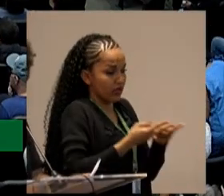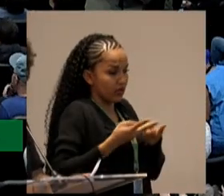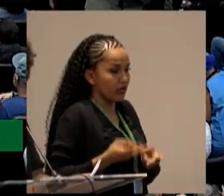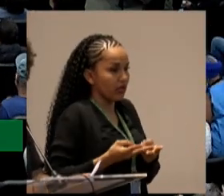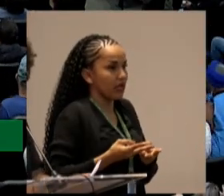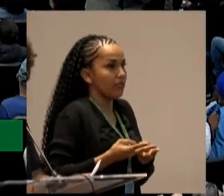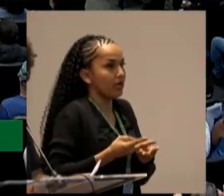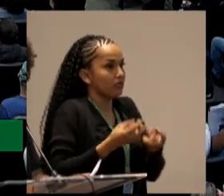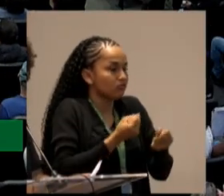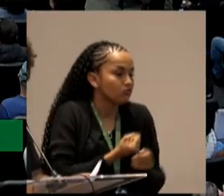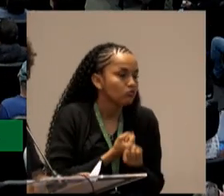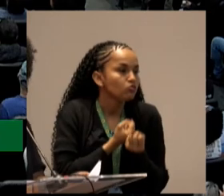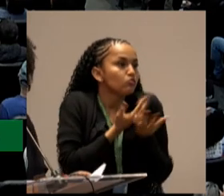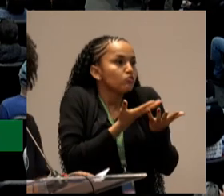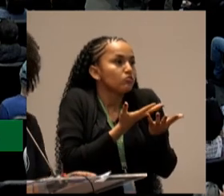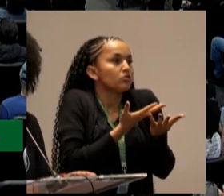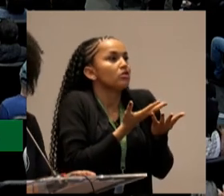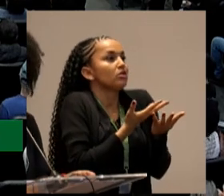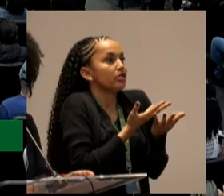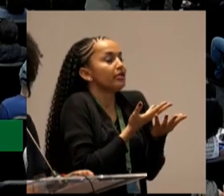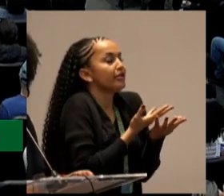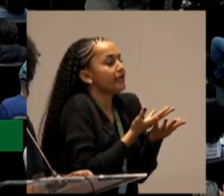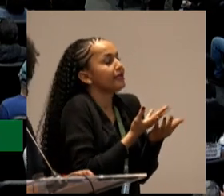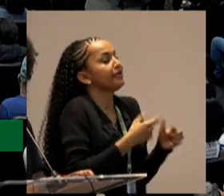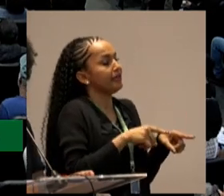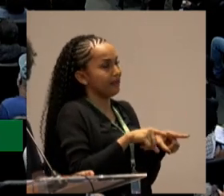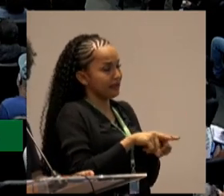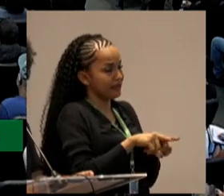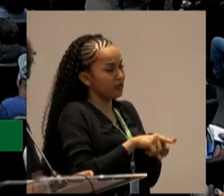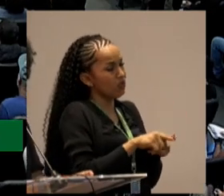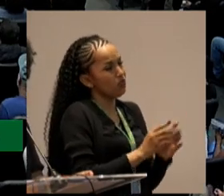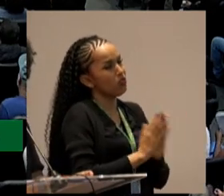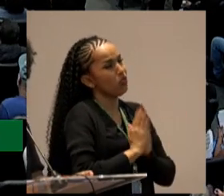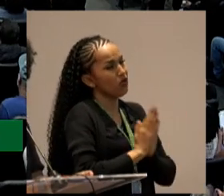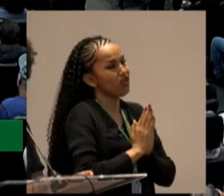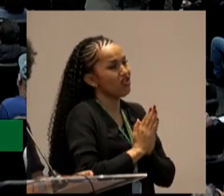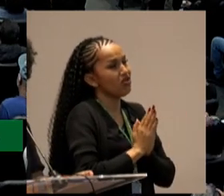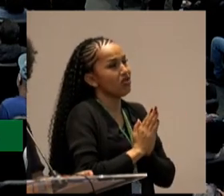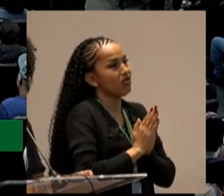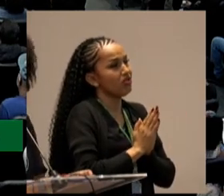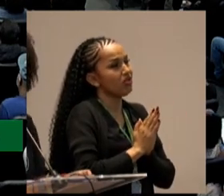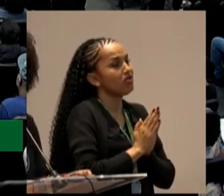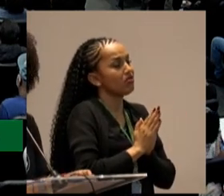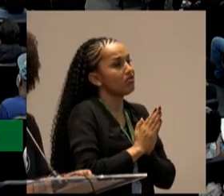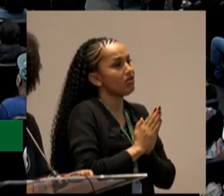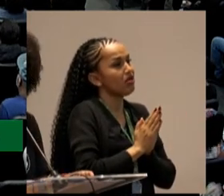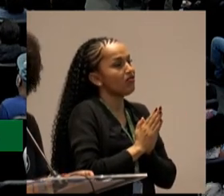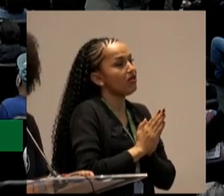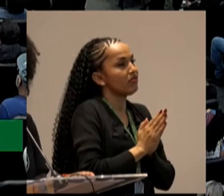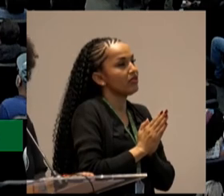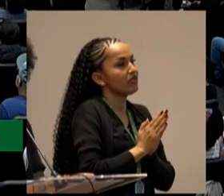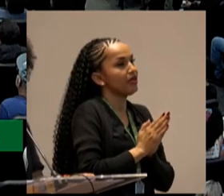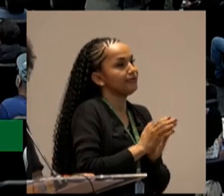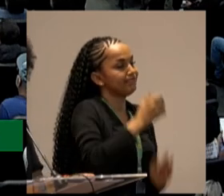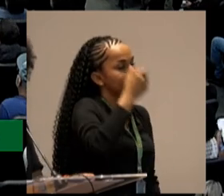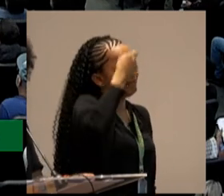o uso da palavra, e aí, por gentileza, façam a sua